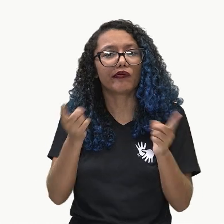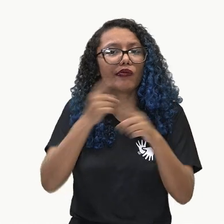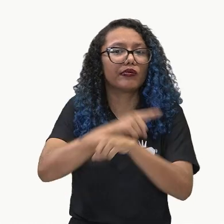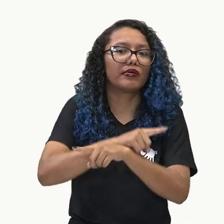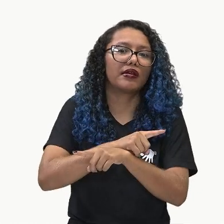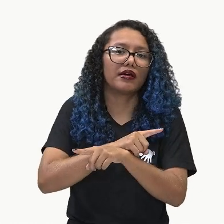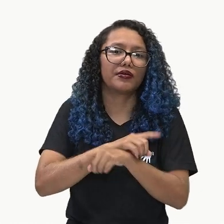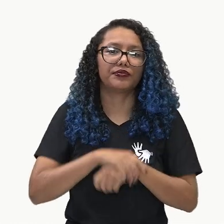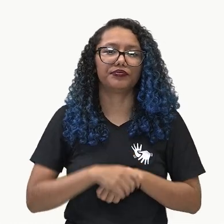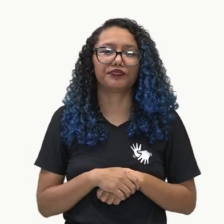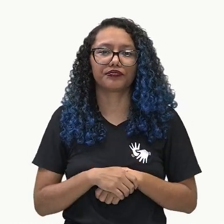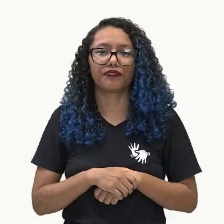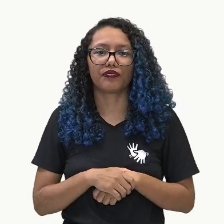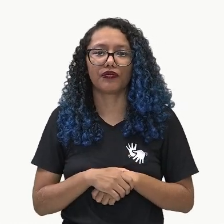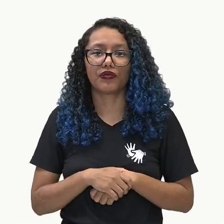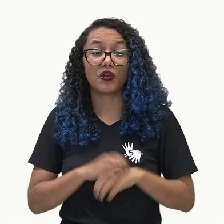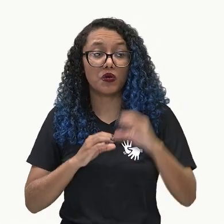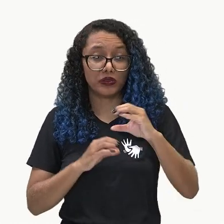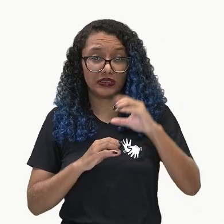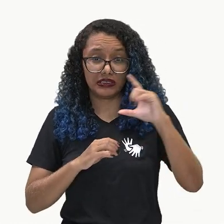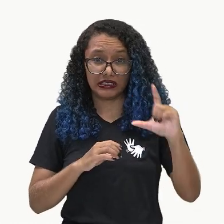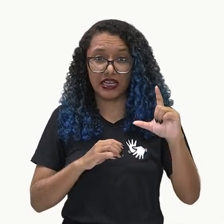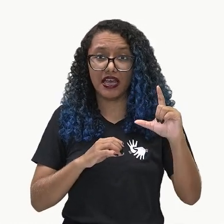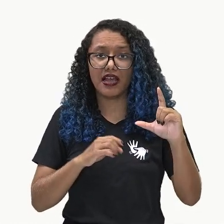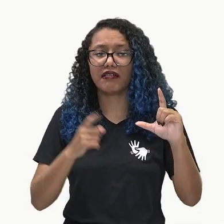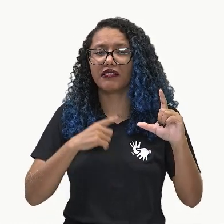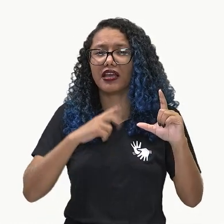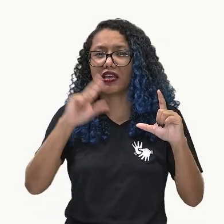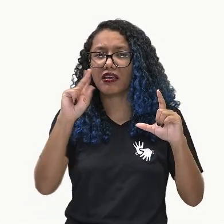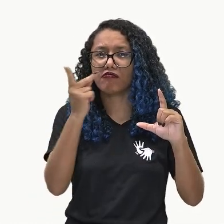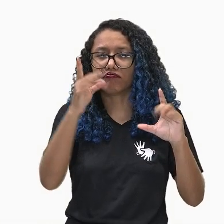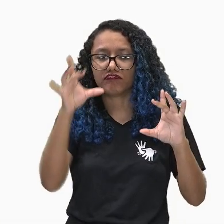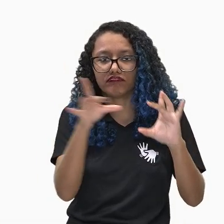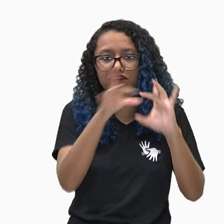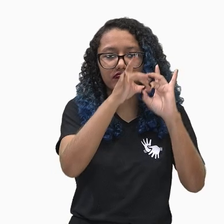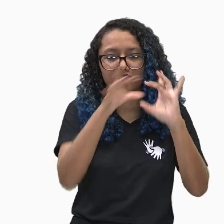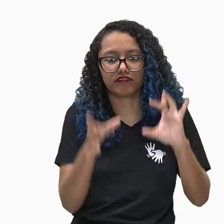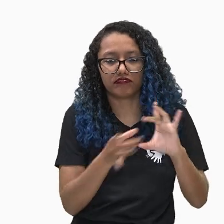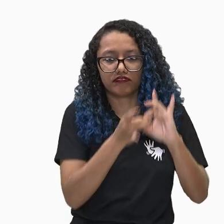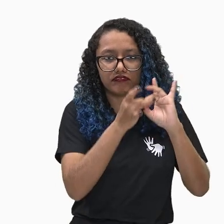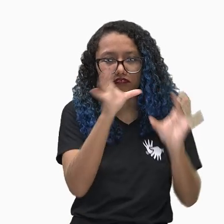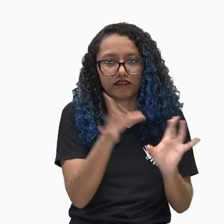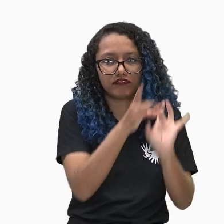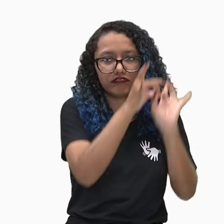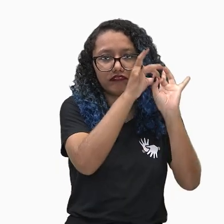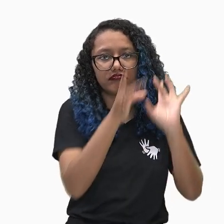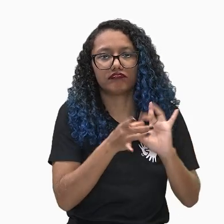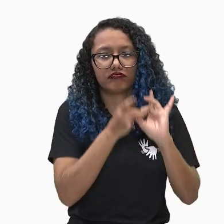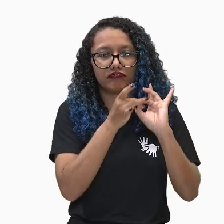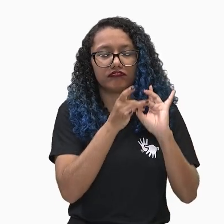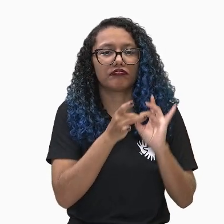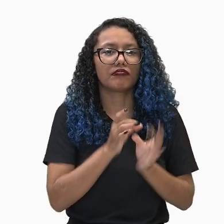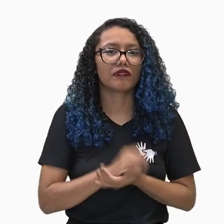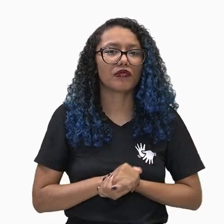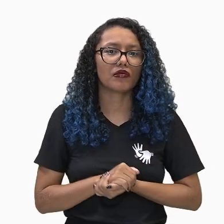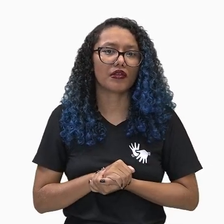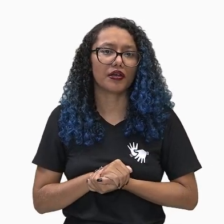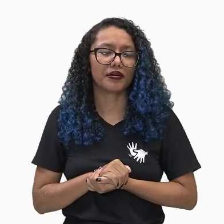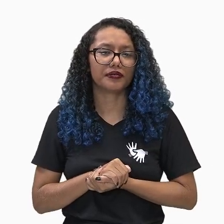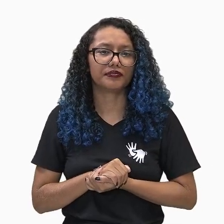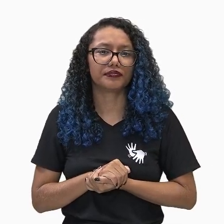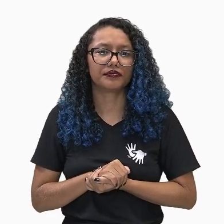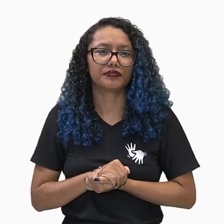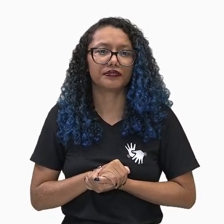está voltado para ele são os hidrogênios. As substâncias orgânicas, nós temos